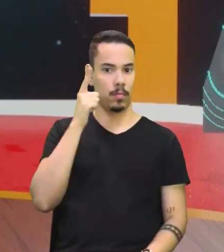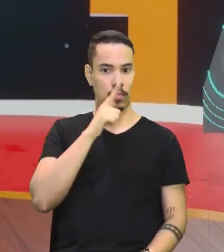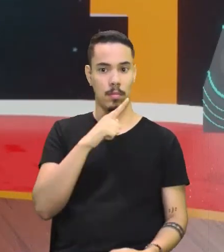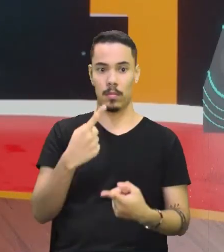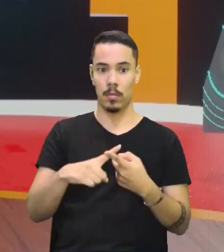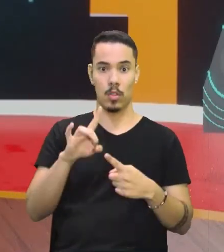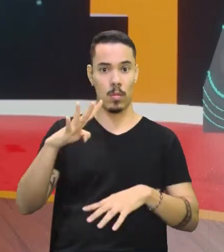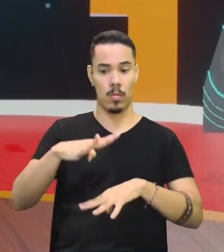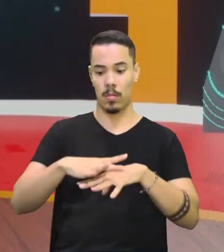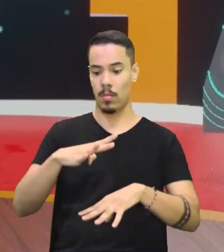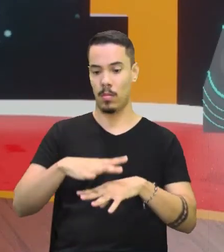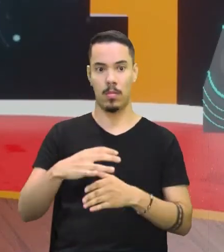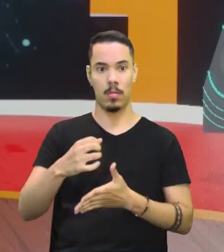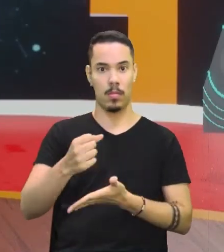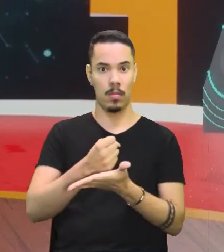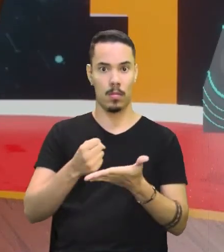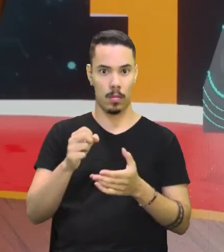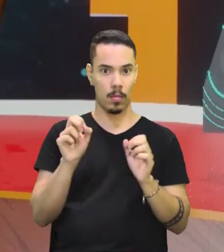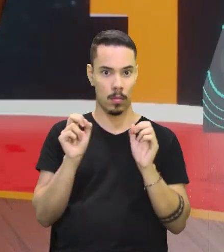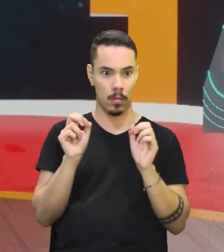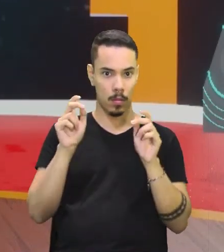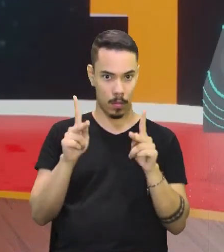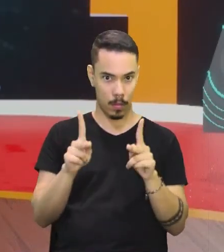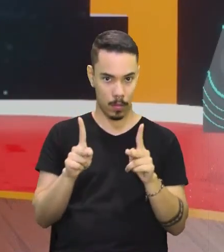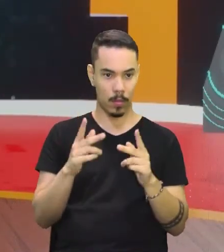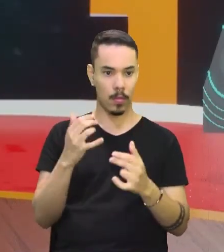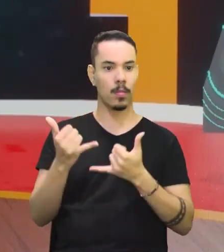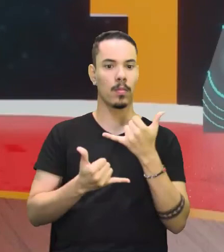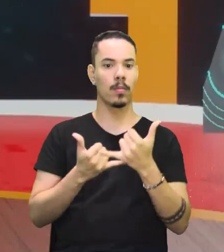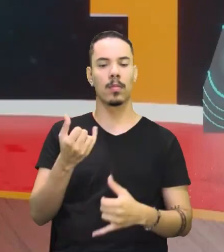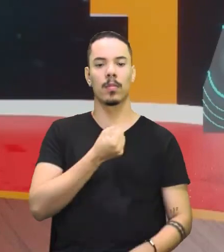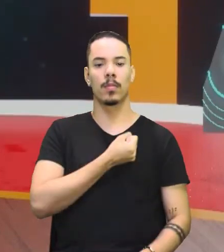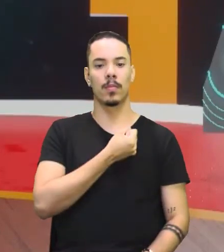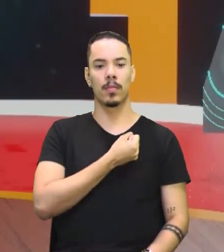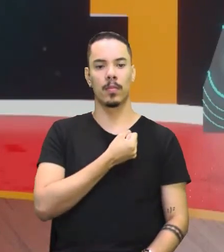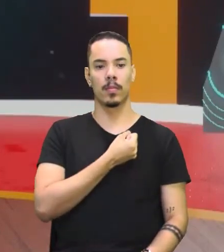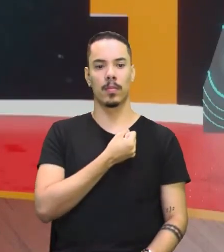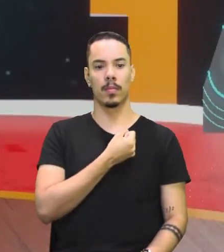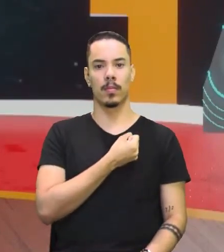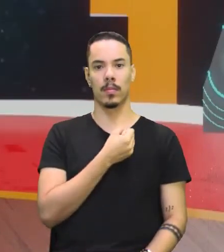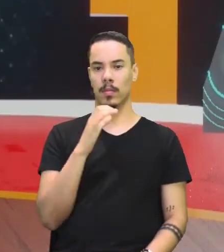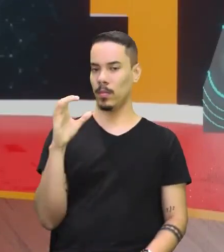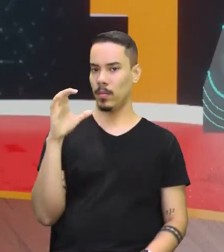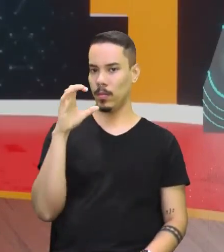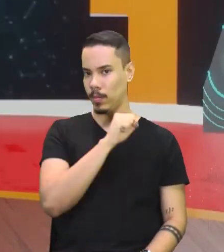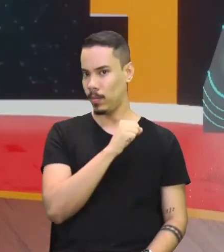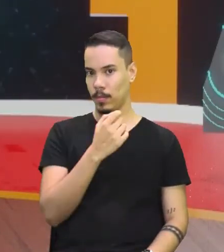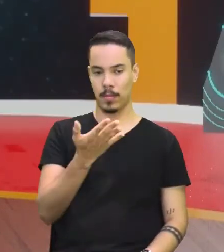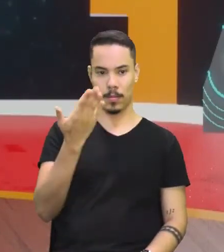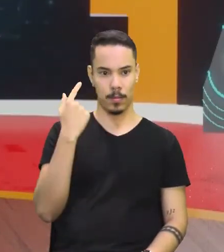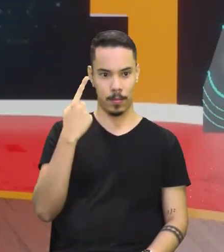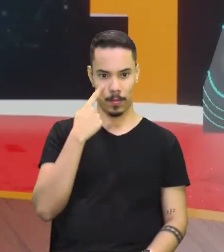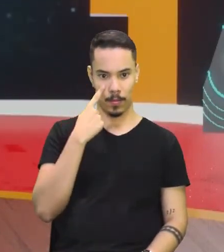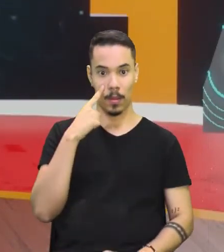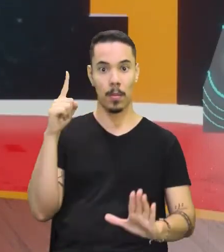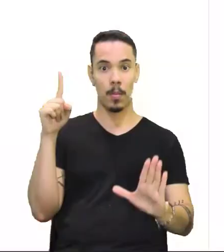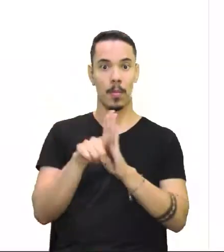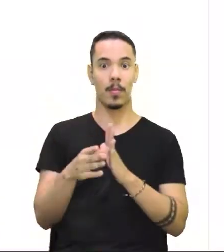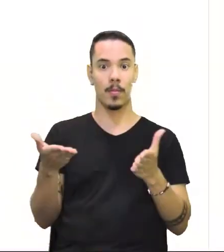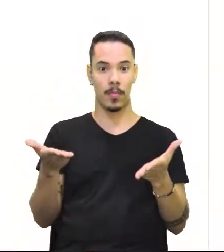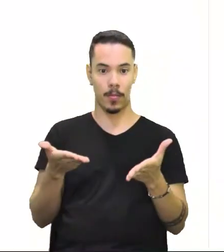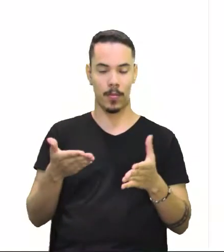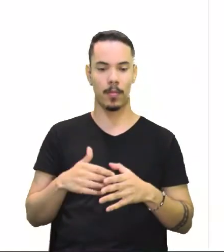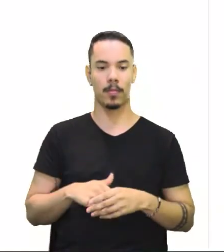matemática básica. Isso aí. Beleza? Brincando com os números, é a hora daquela descontraída e vamos ver qual é a perguntinha de hoje. Olha